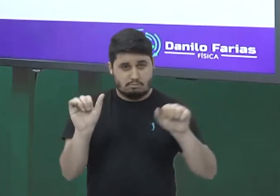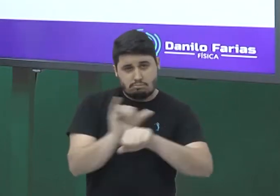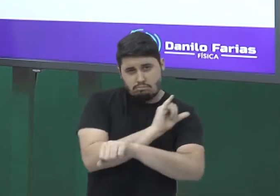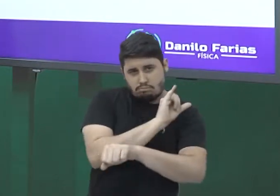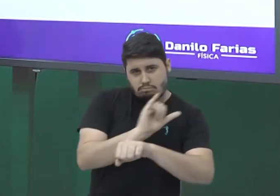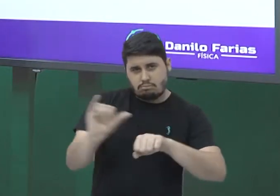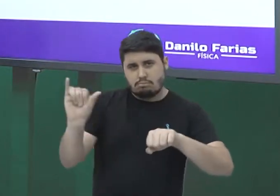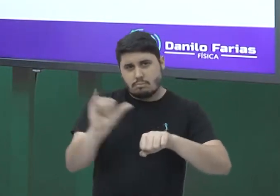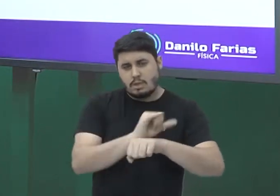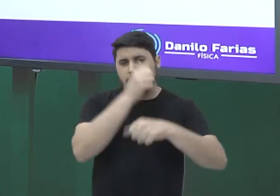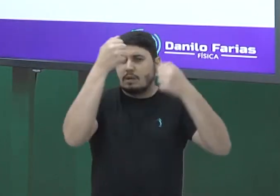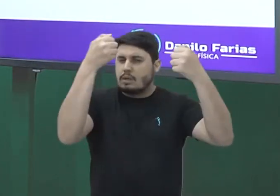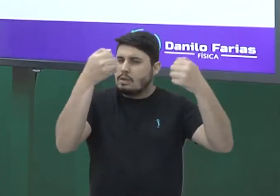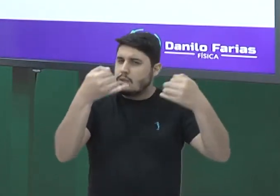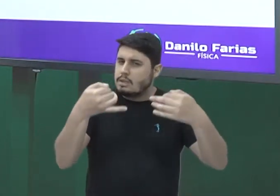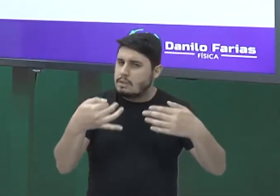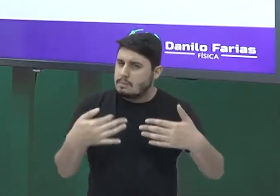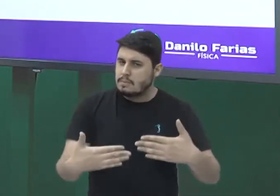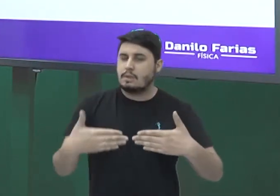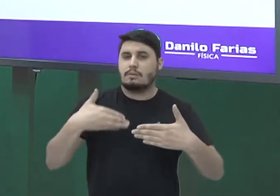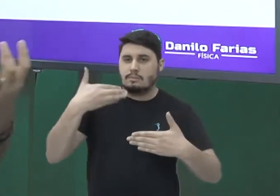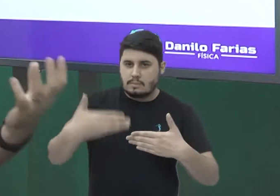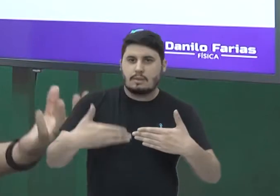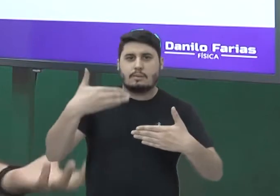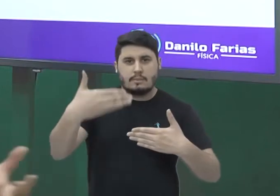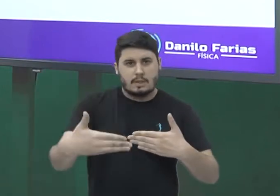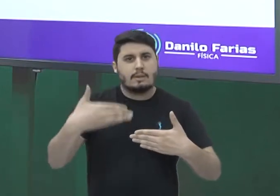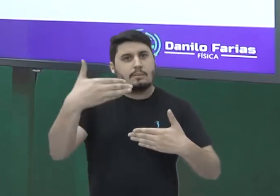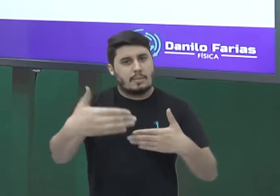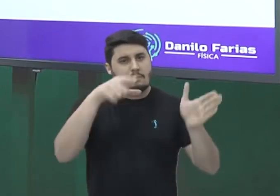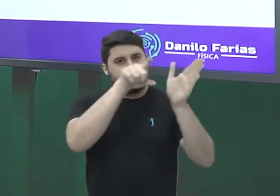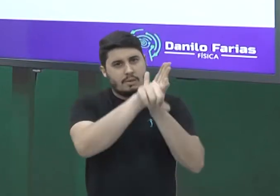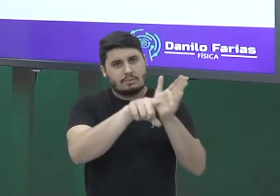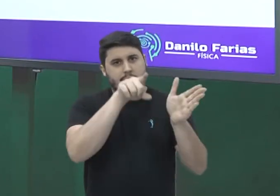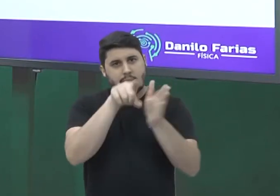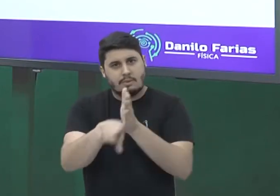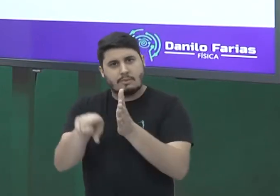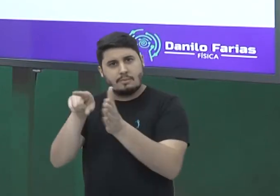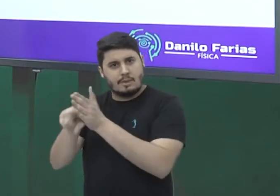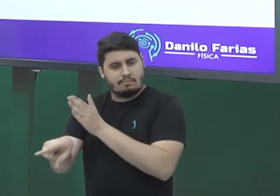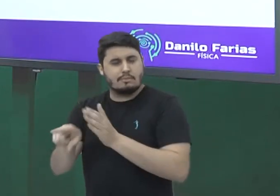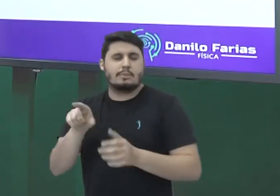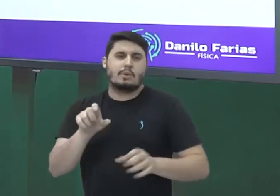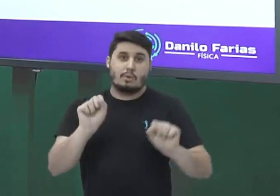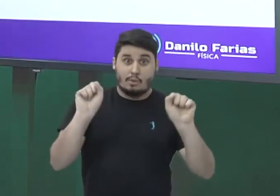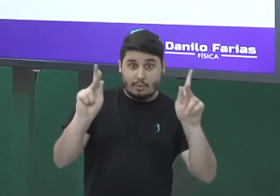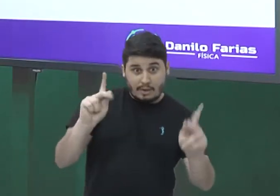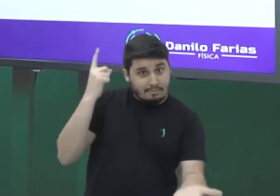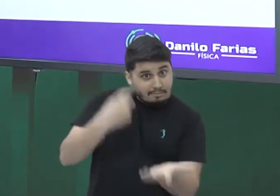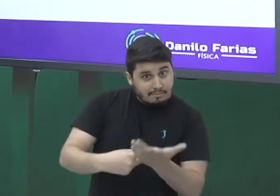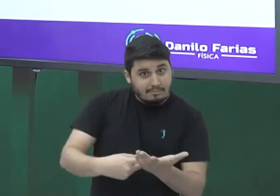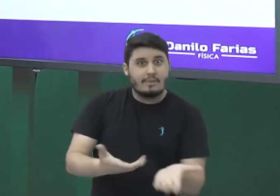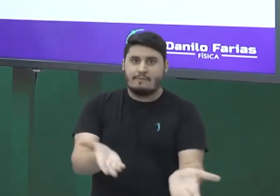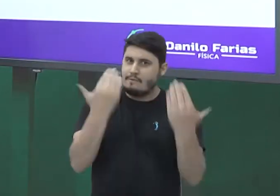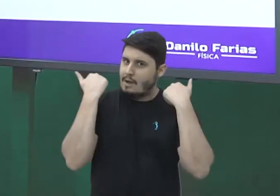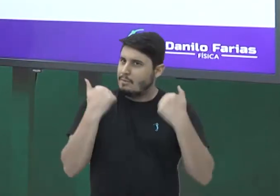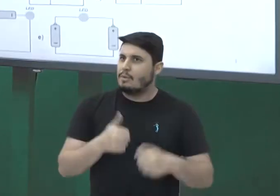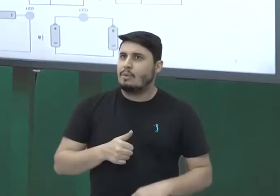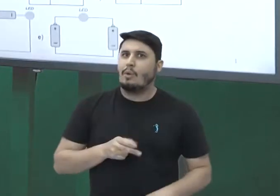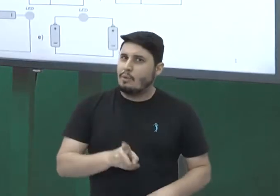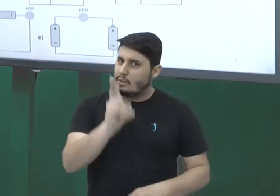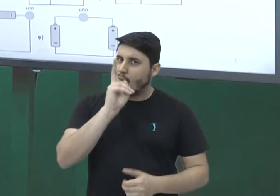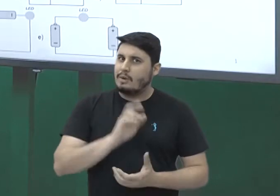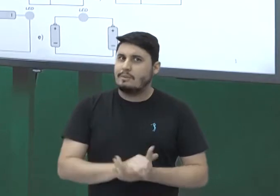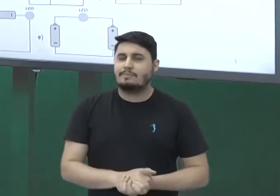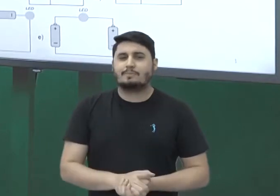desse conteúdo durante as resoluções das questões. Tá massa? Então bora, bora, bora! Tu não te perde não, vice?